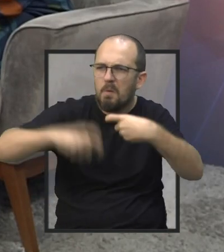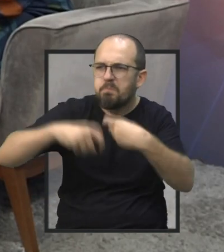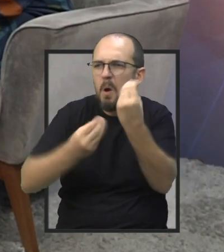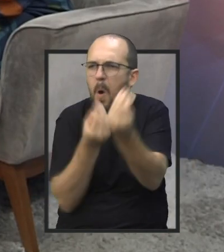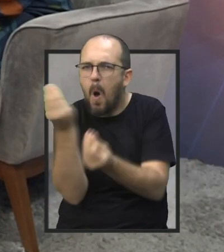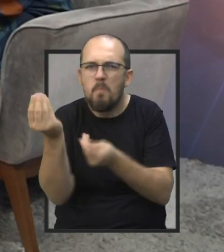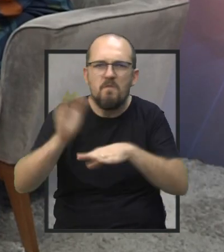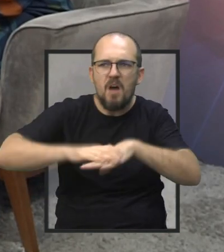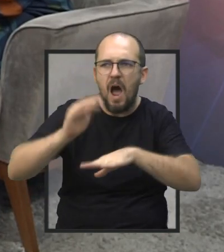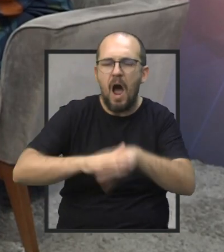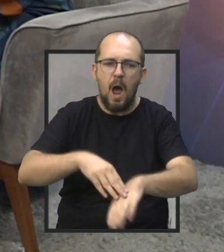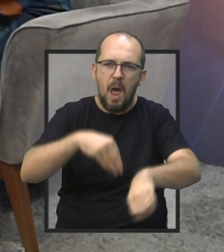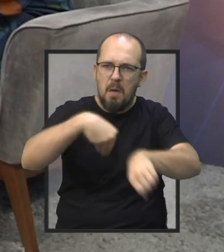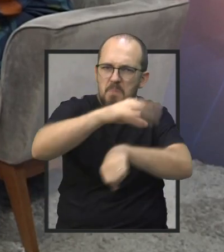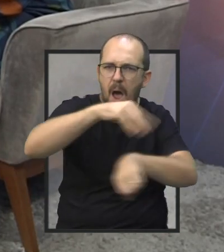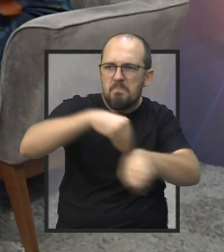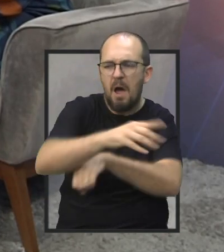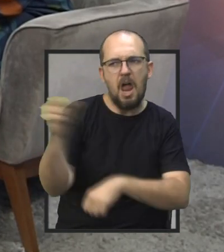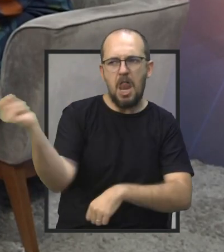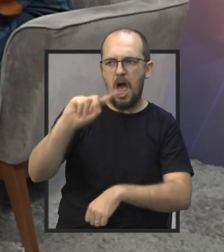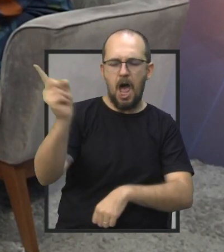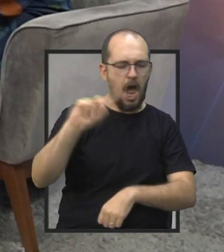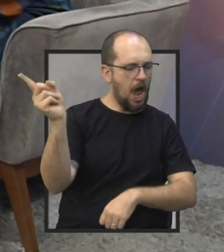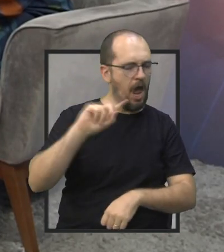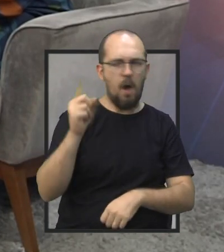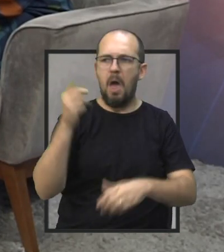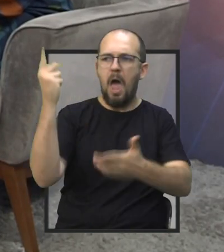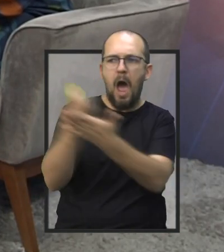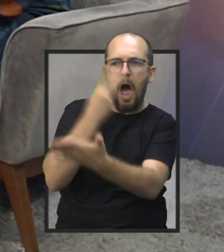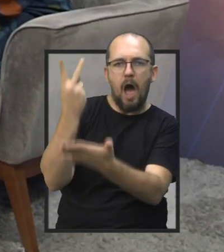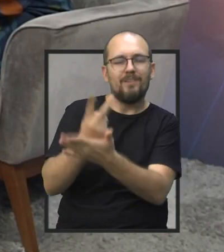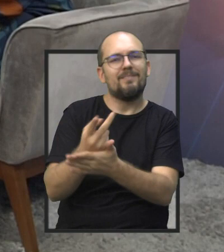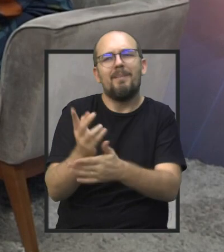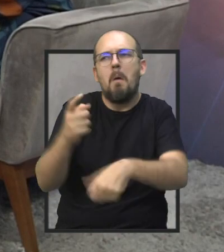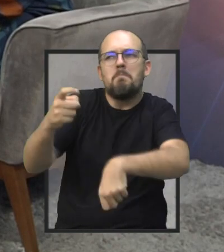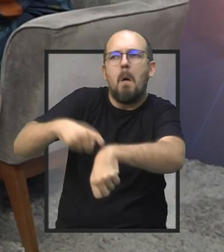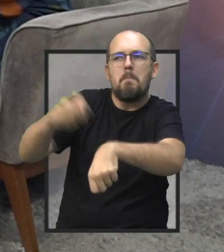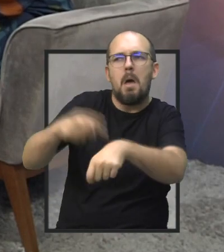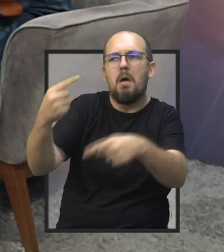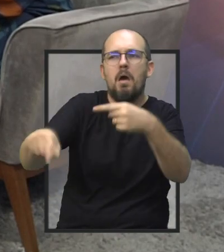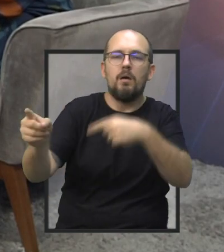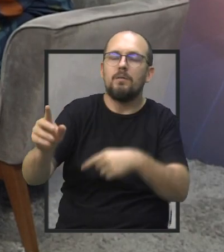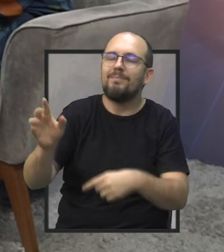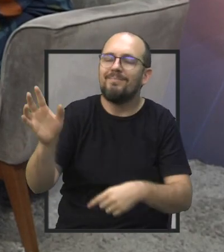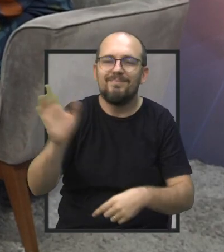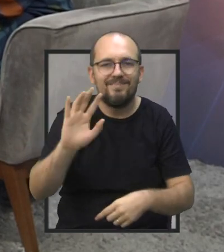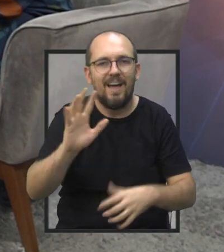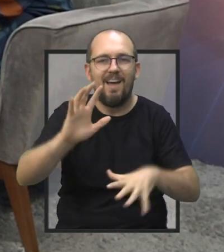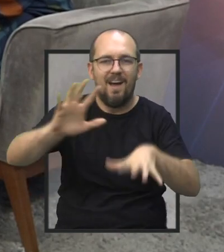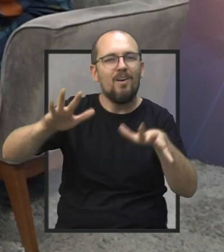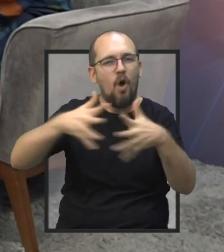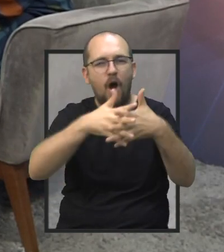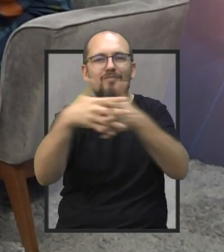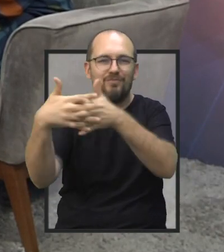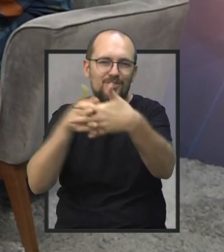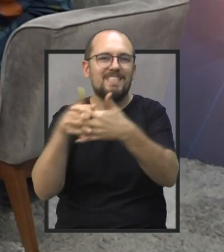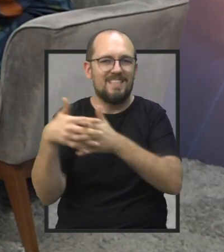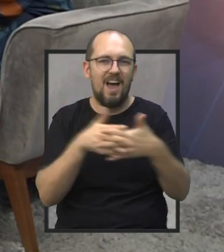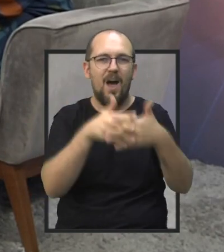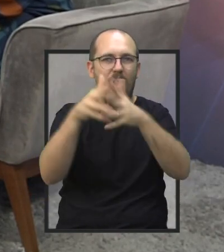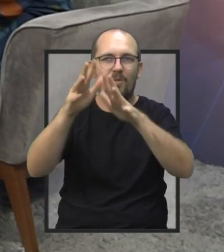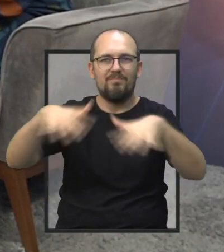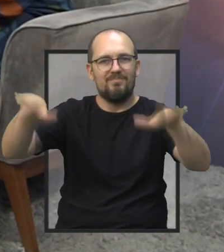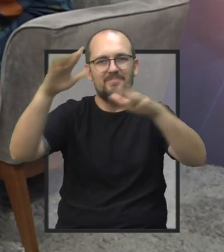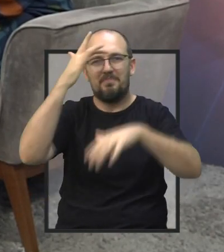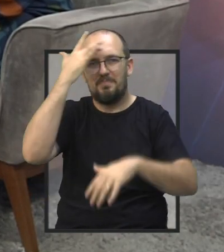para a criança, ou você sexualizar a criança, que ainda é uma criança e não é o momento, né, dessa questão sexual ainda,